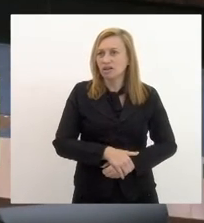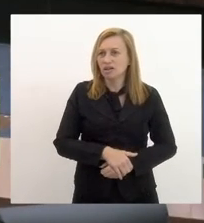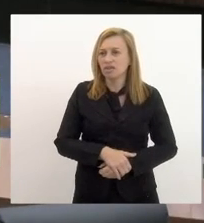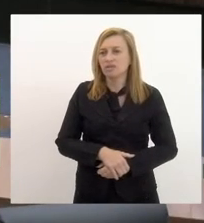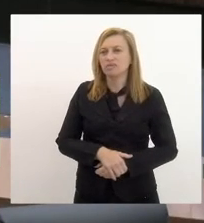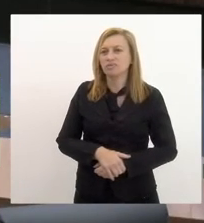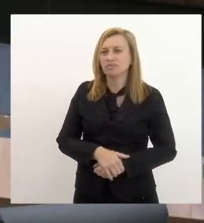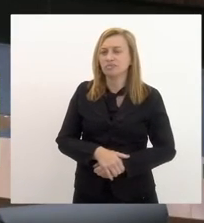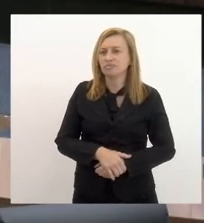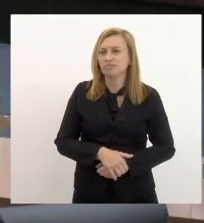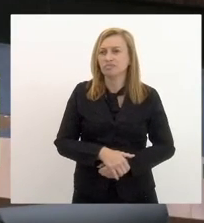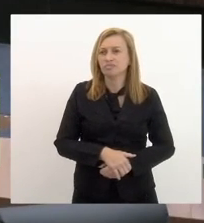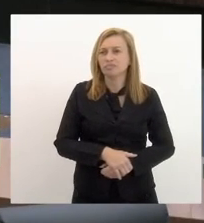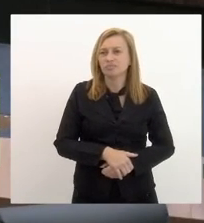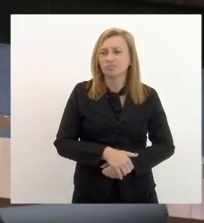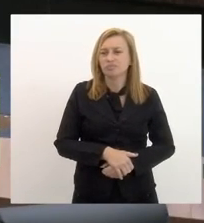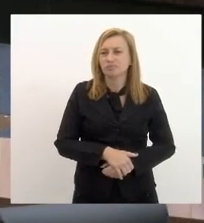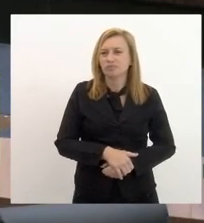o